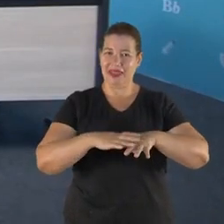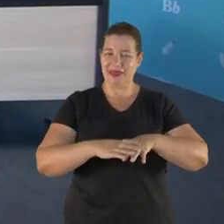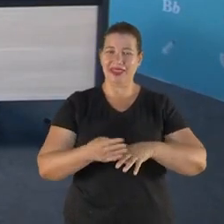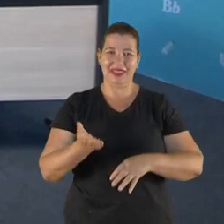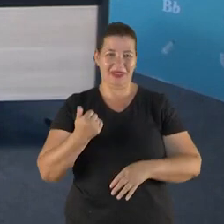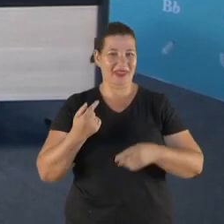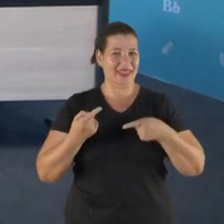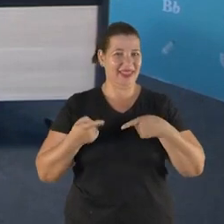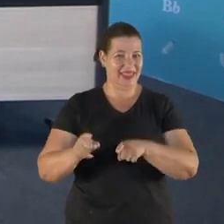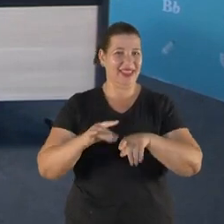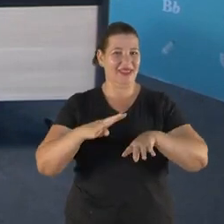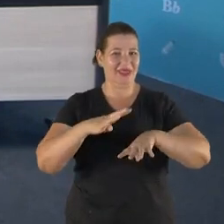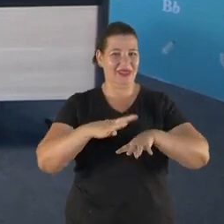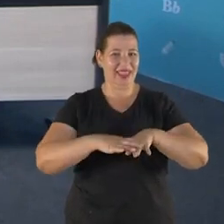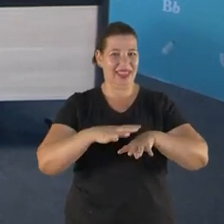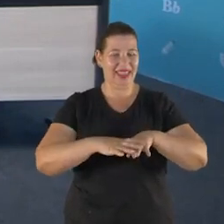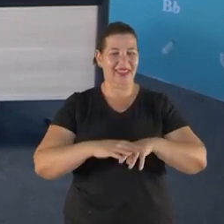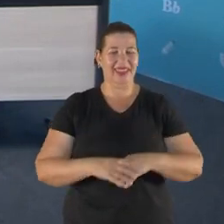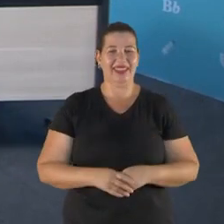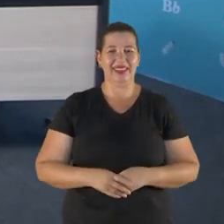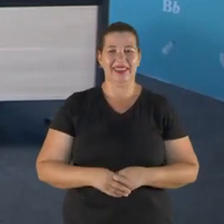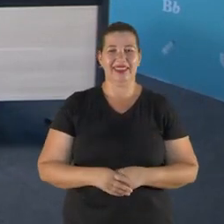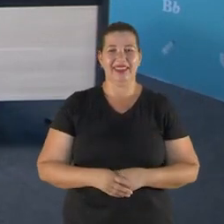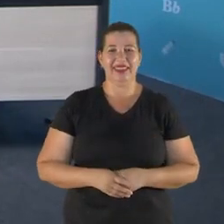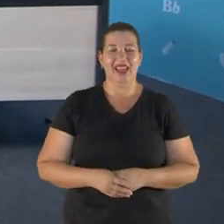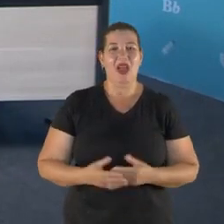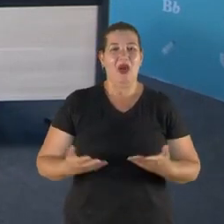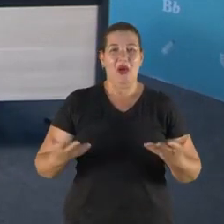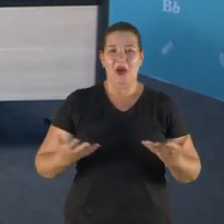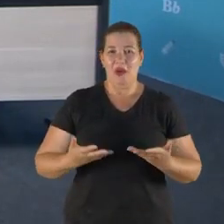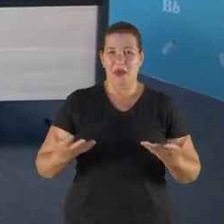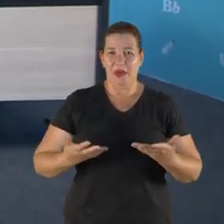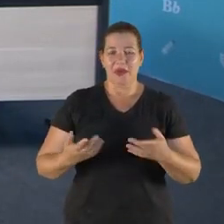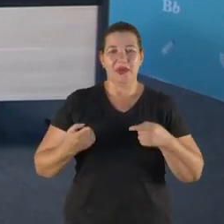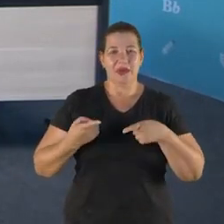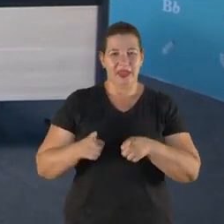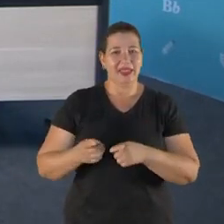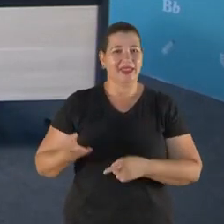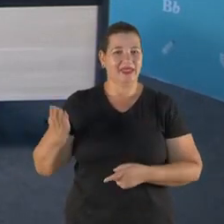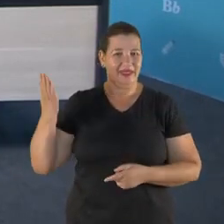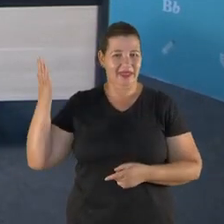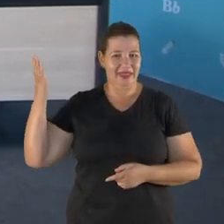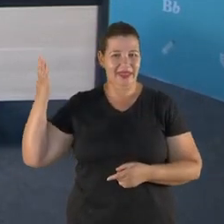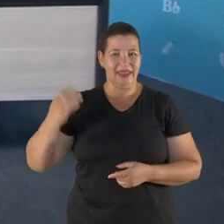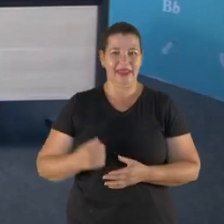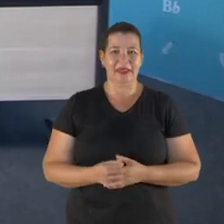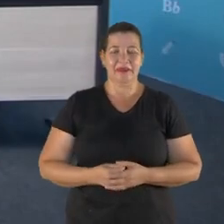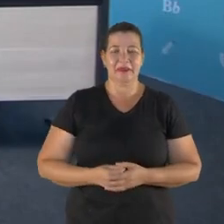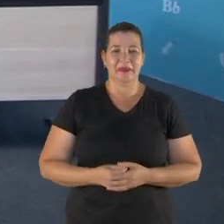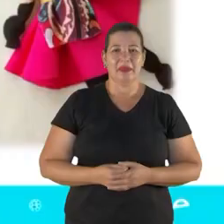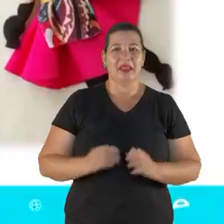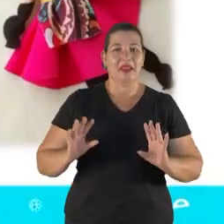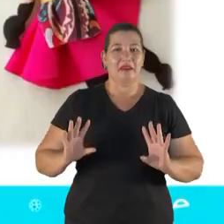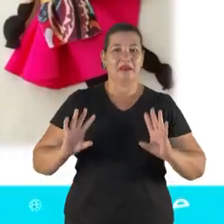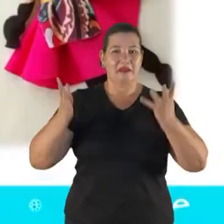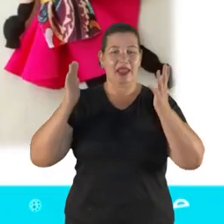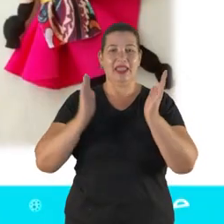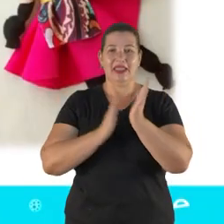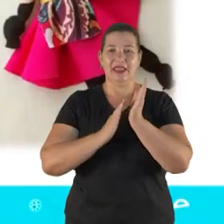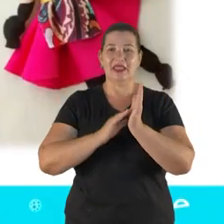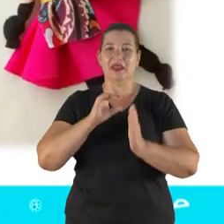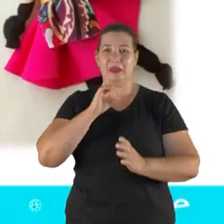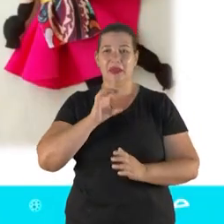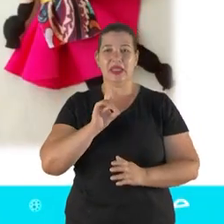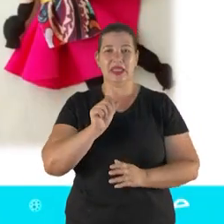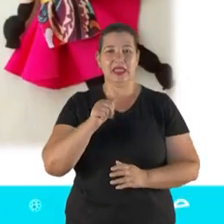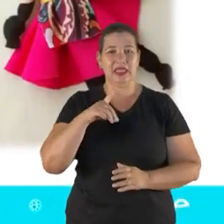desafios de matemática? Então vamos a um desafio matemática? O nosso desafio de hoje é esse aqui, ó, pessoal. Para